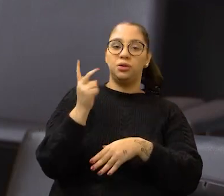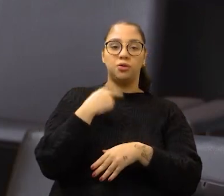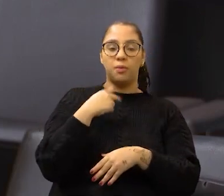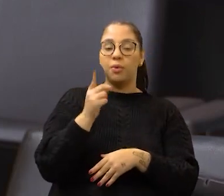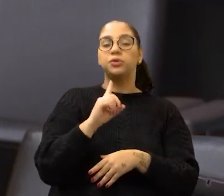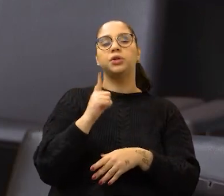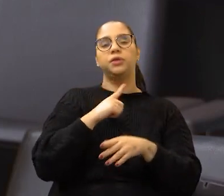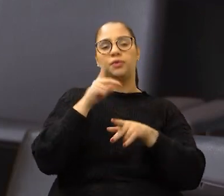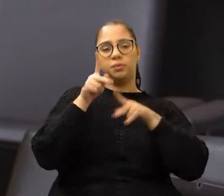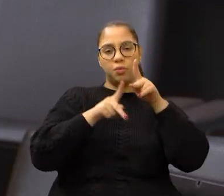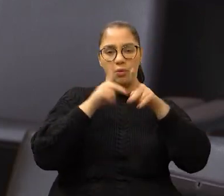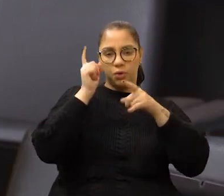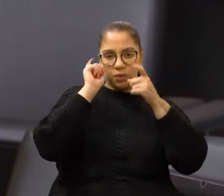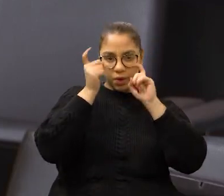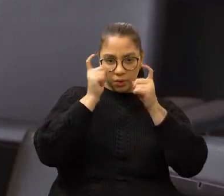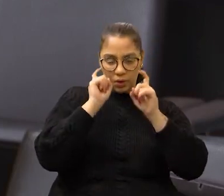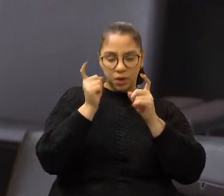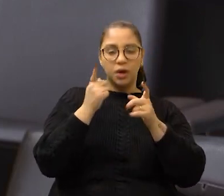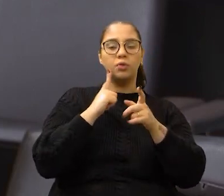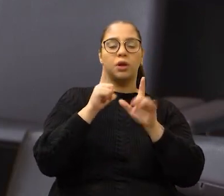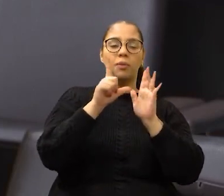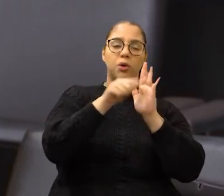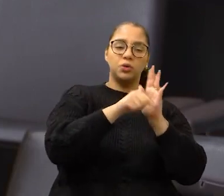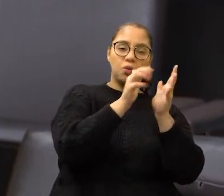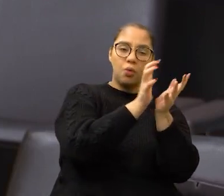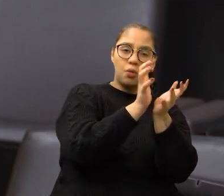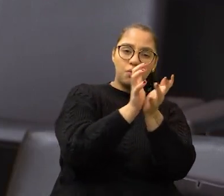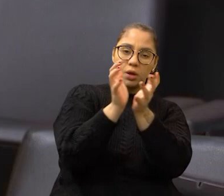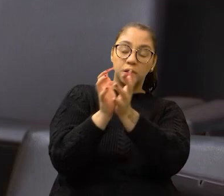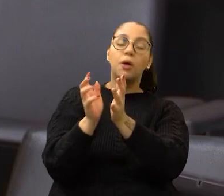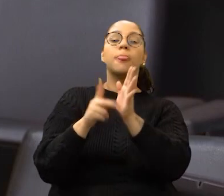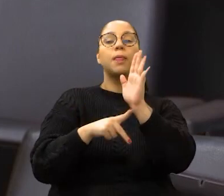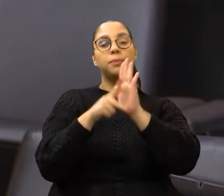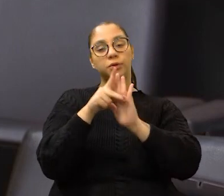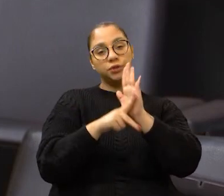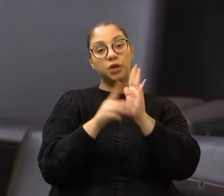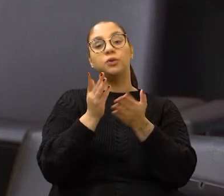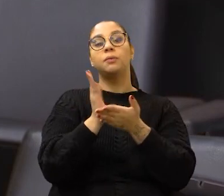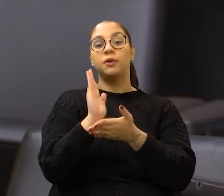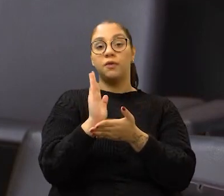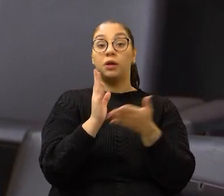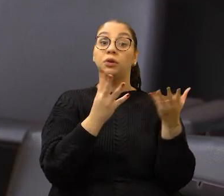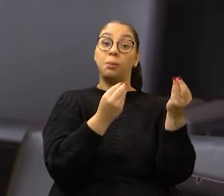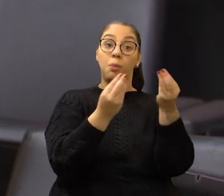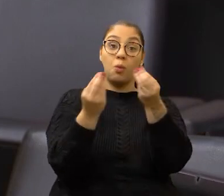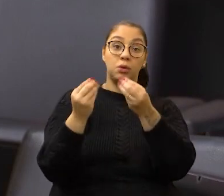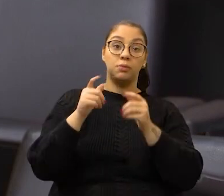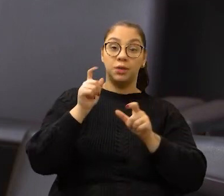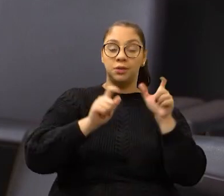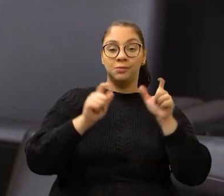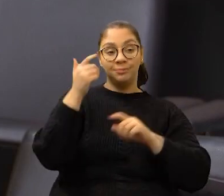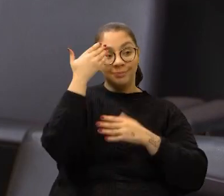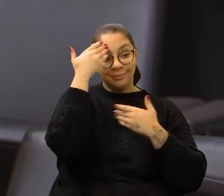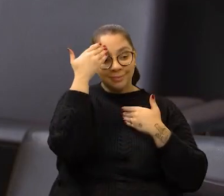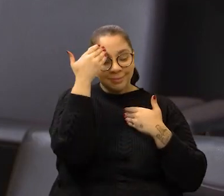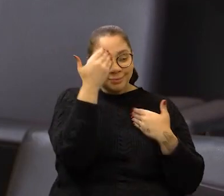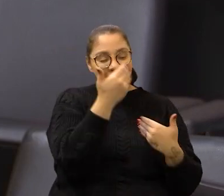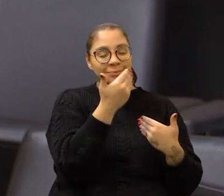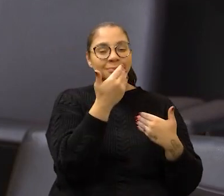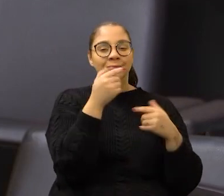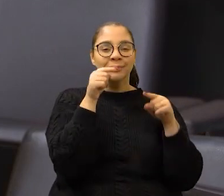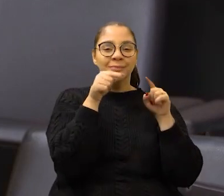disso, depois de audiência pública, depois de passar pelas comissões, esse projeto foi aprovado e muitas pessoas têm nos